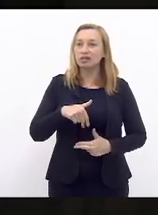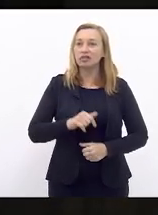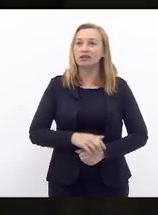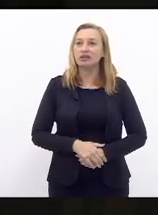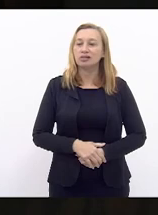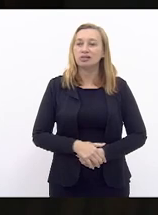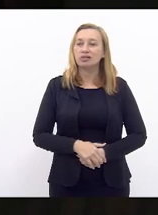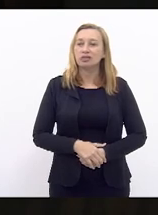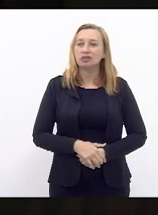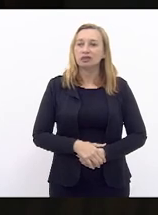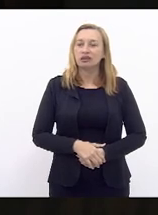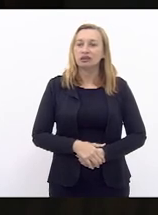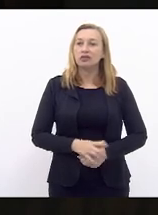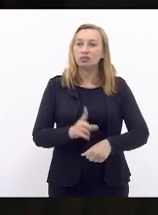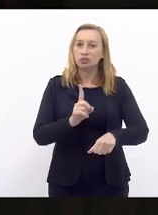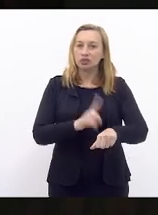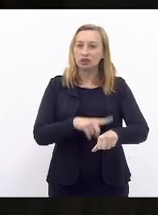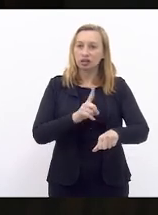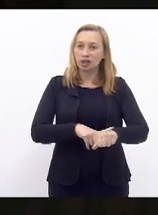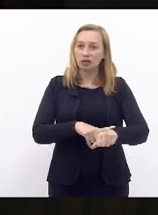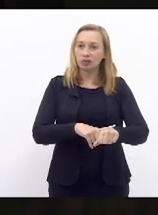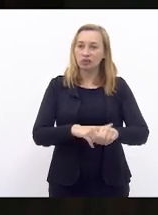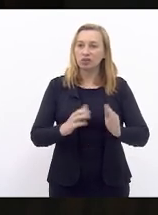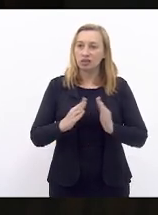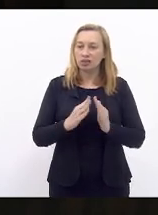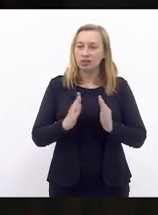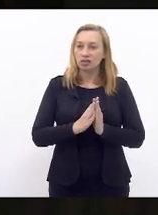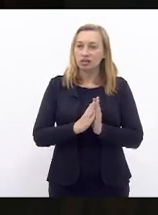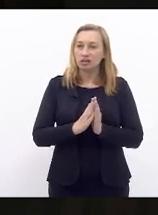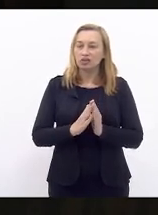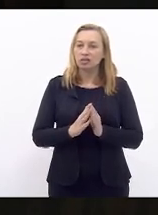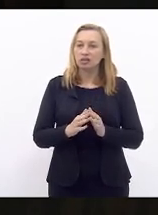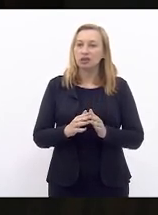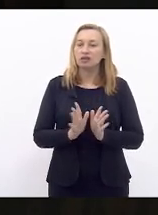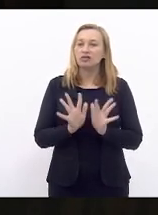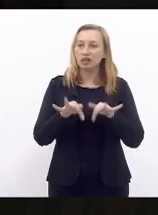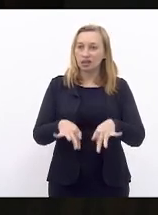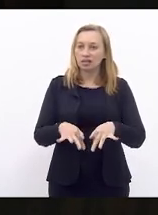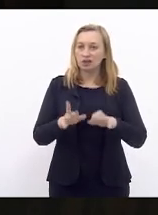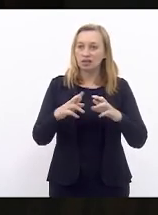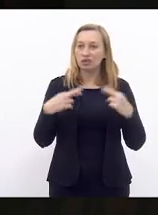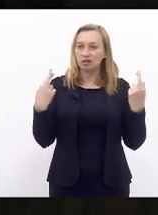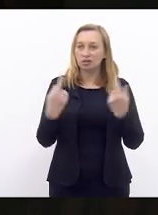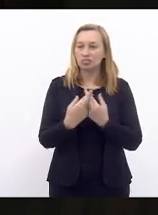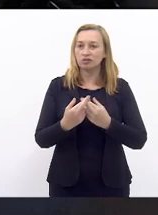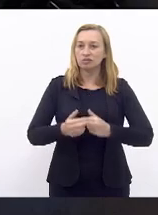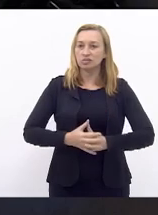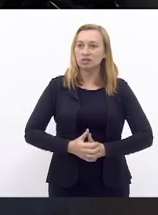esgotado o tempo regimental, a presidência declara encerrada a presente sessão.